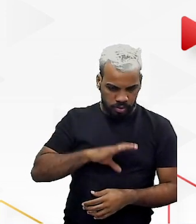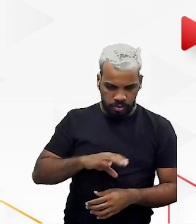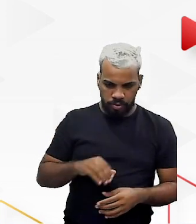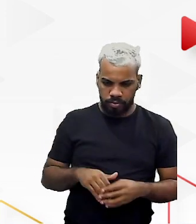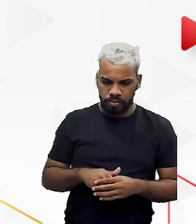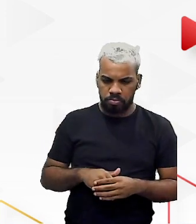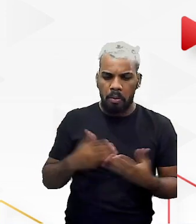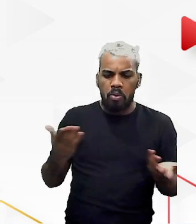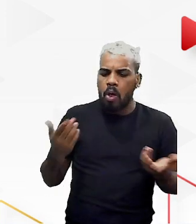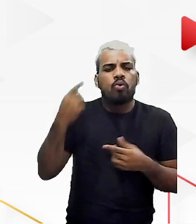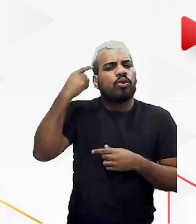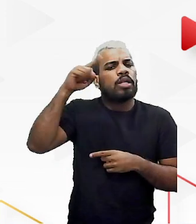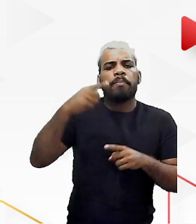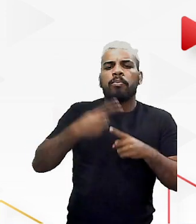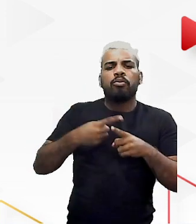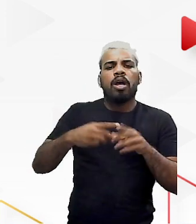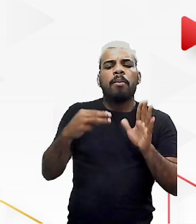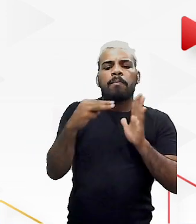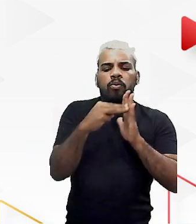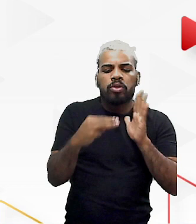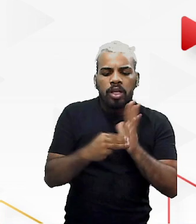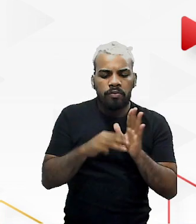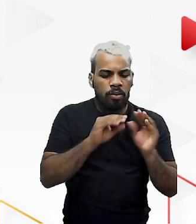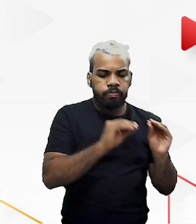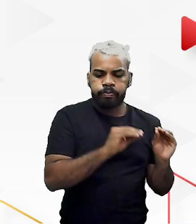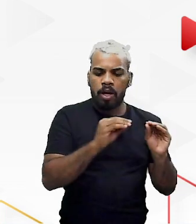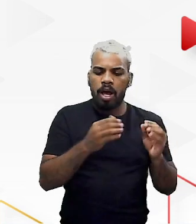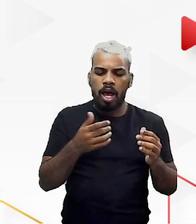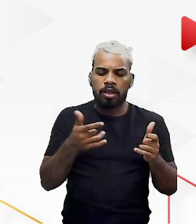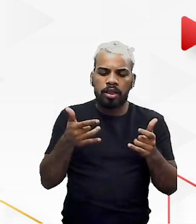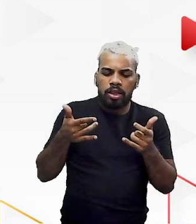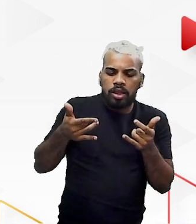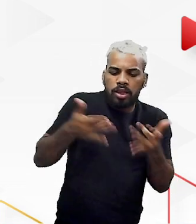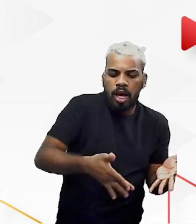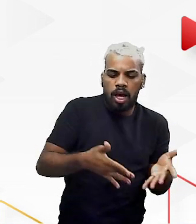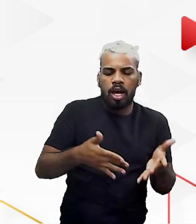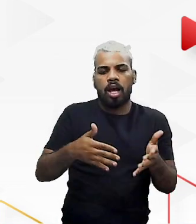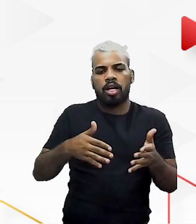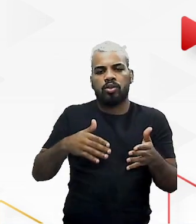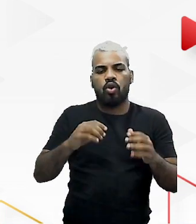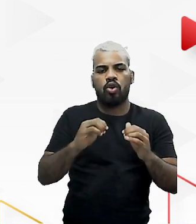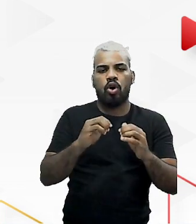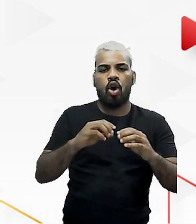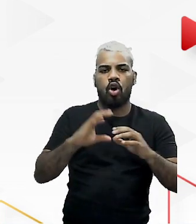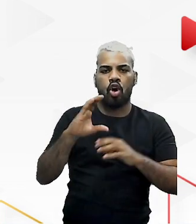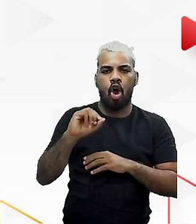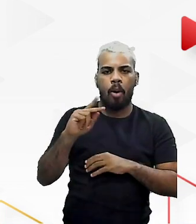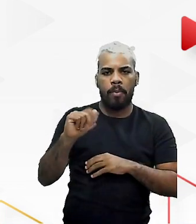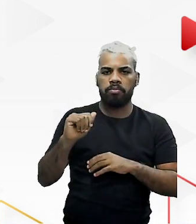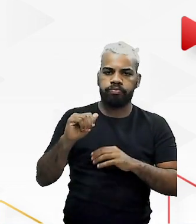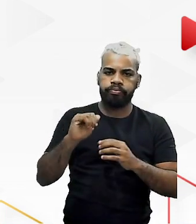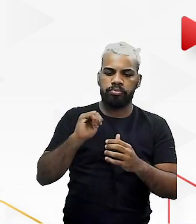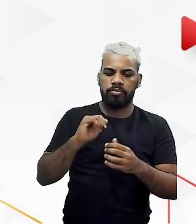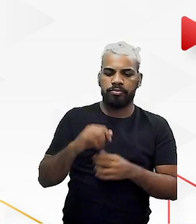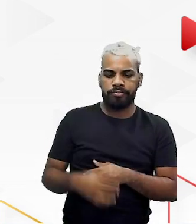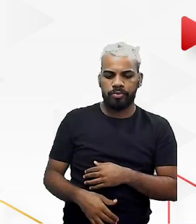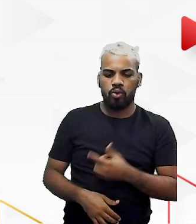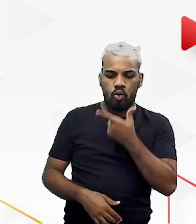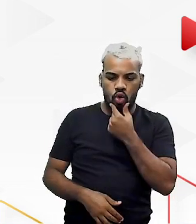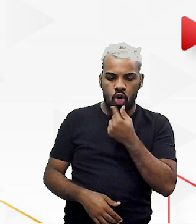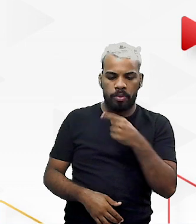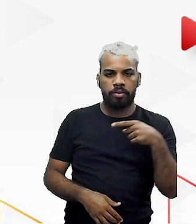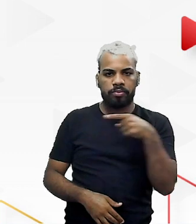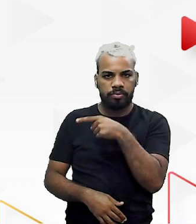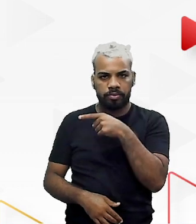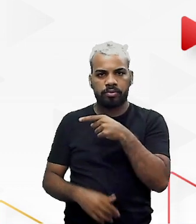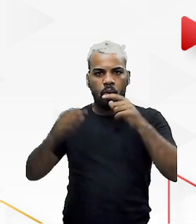ali sair da Asian Cup, né? Então, ali o Constantino está